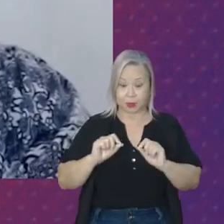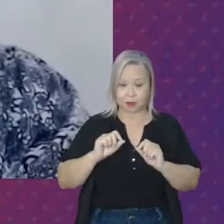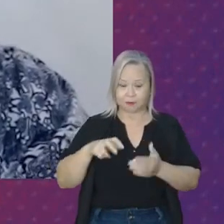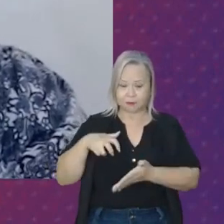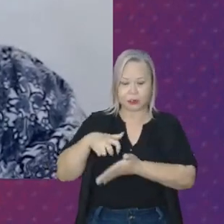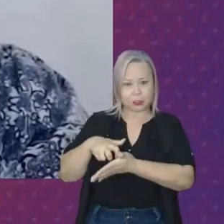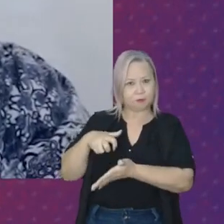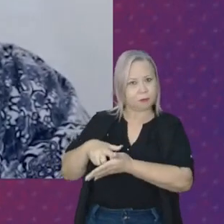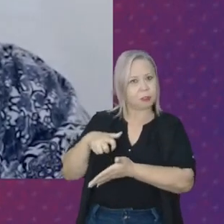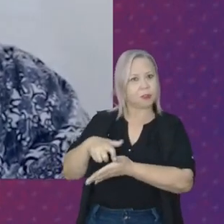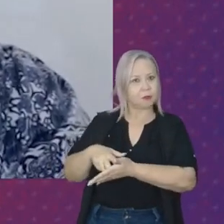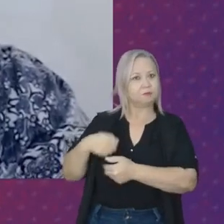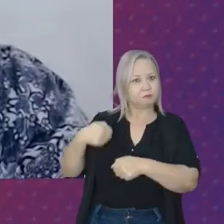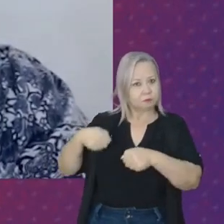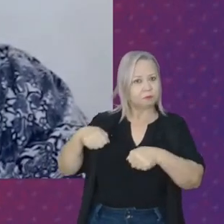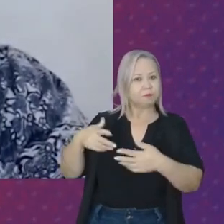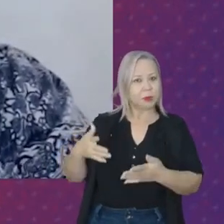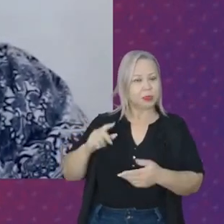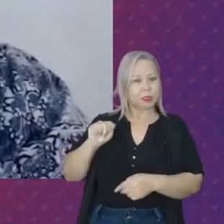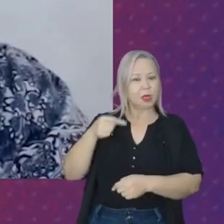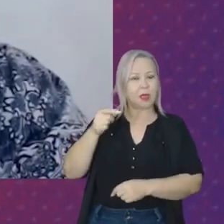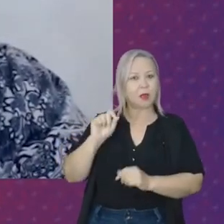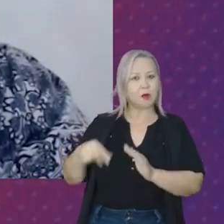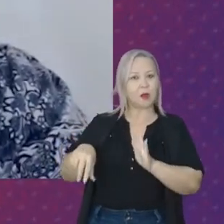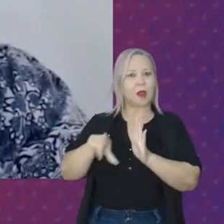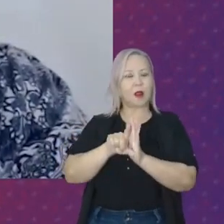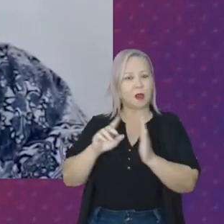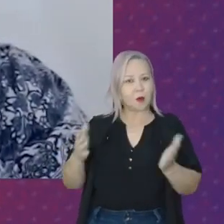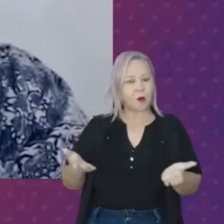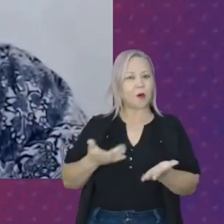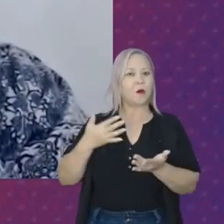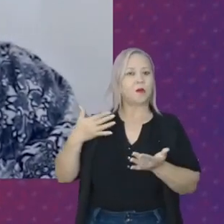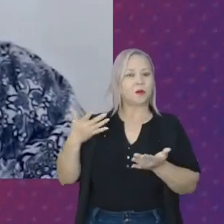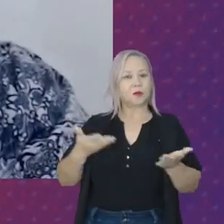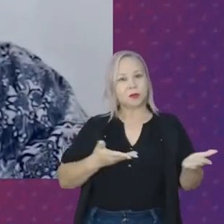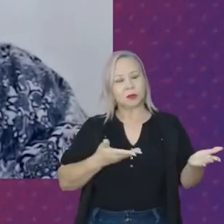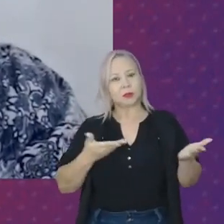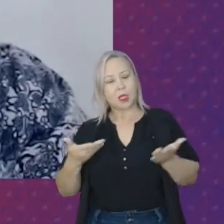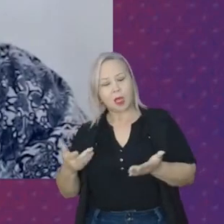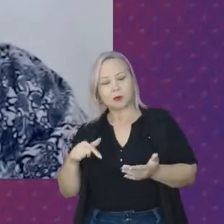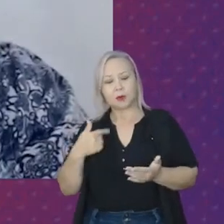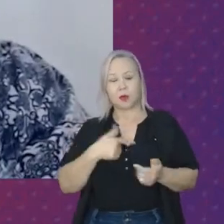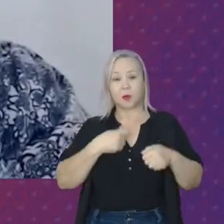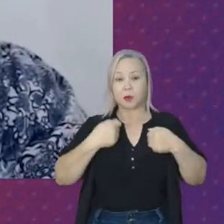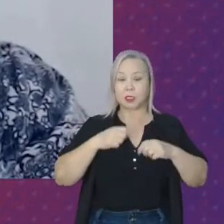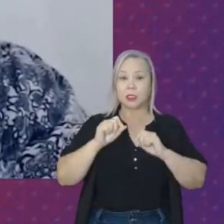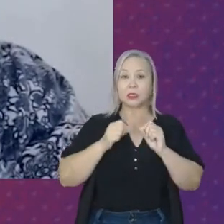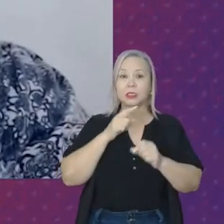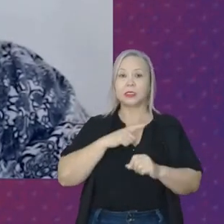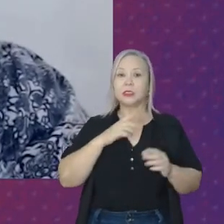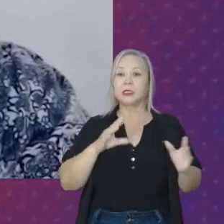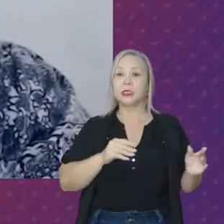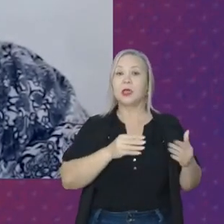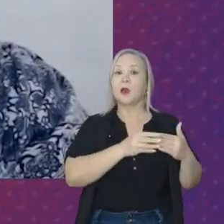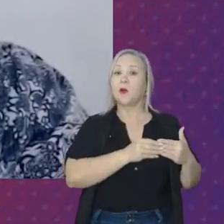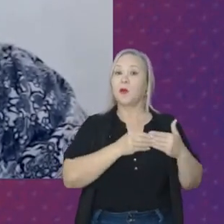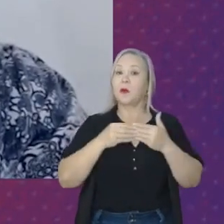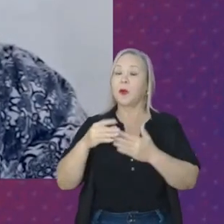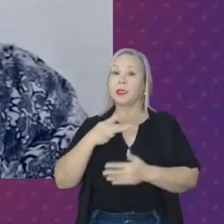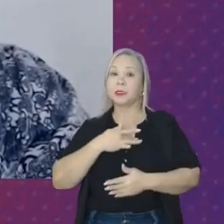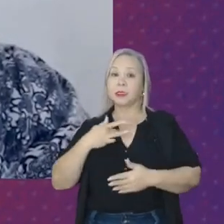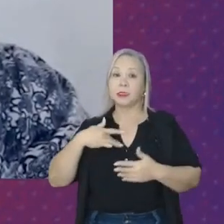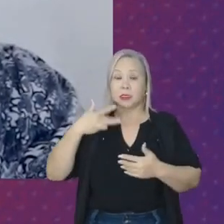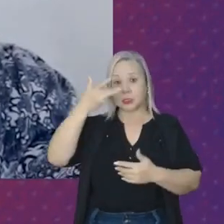punição exemplar, além do que a lei hoje traz, a gente precisa, sim, de que tenha um acompanhamento de saúde